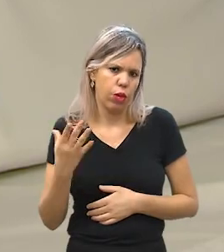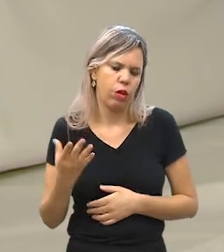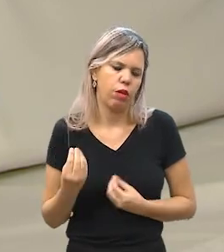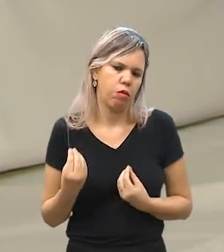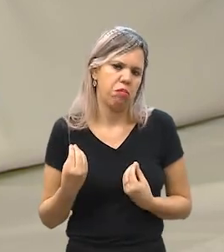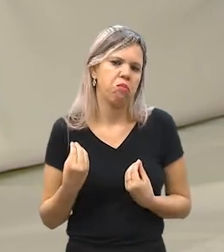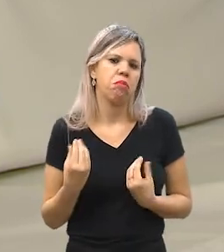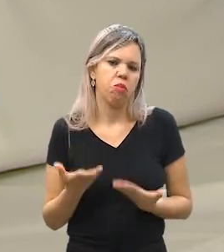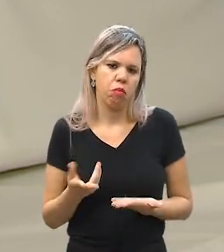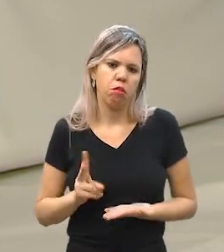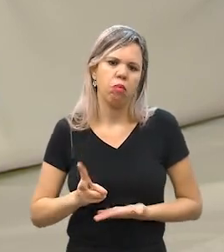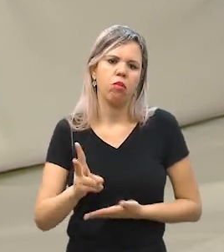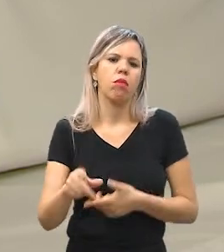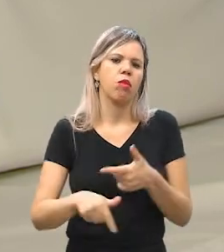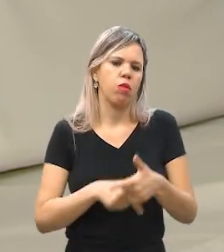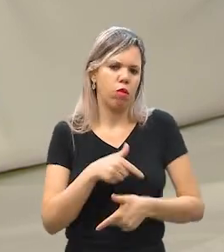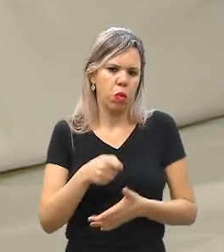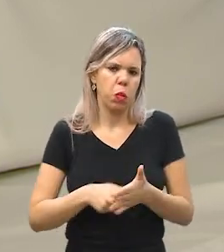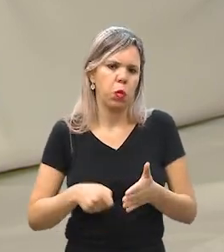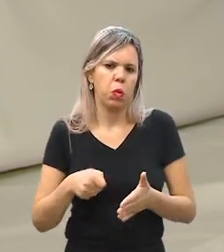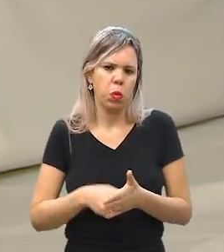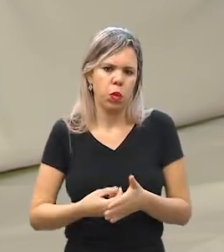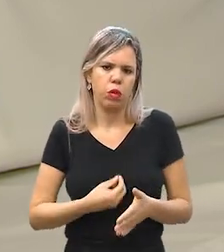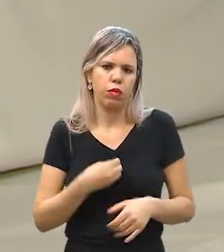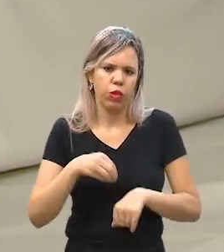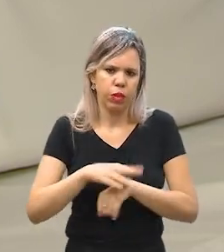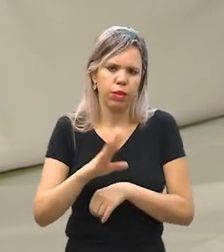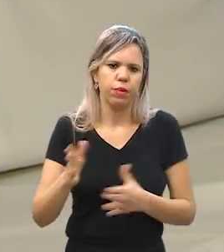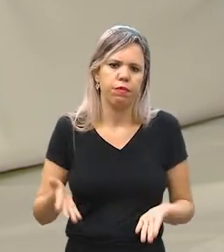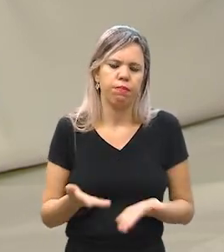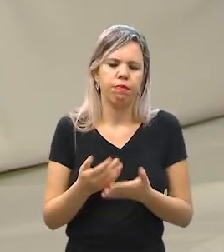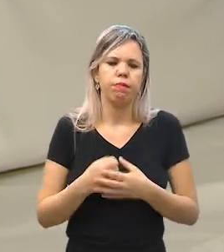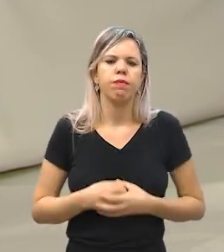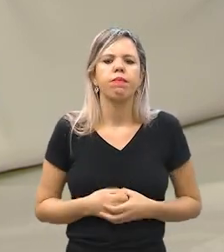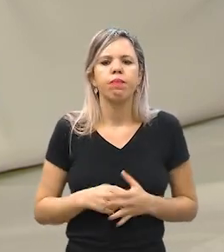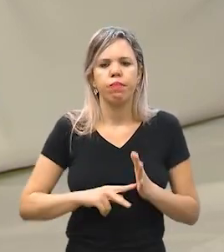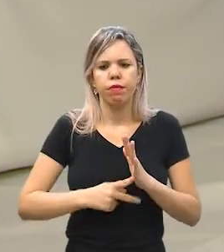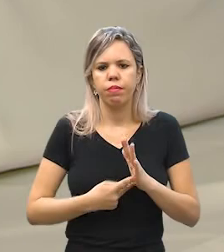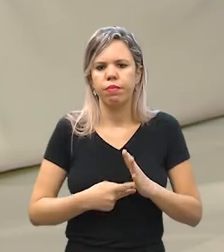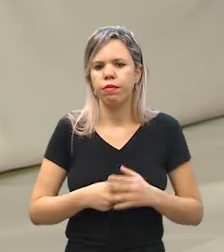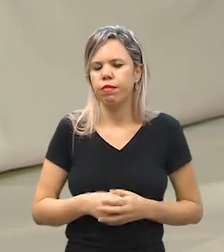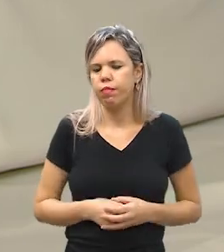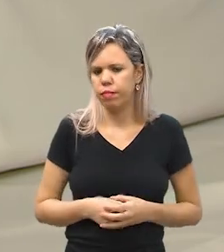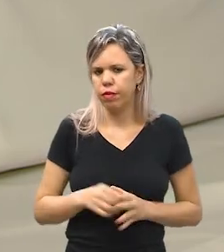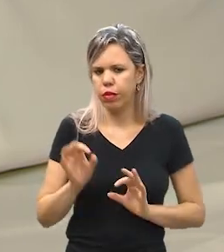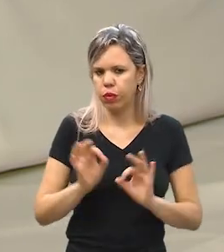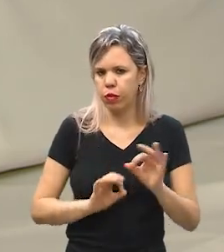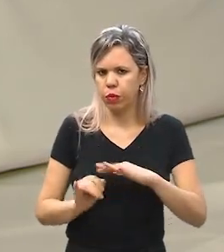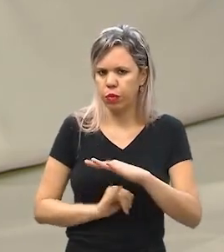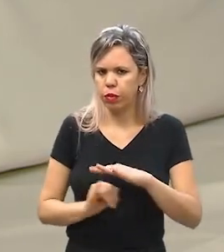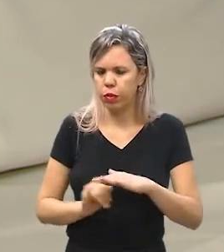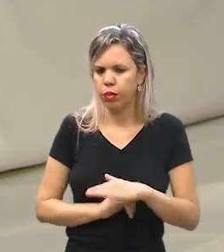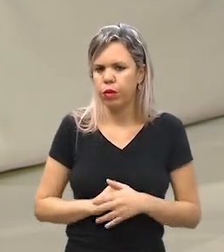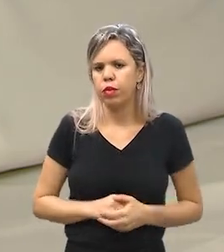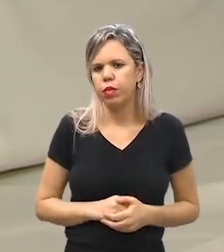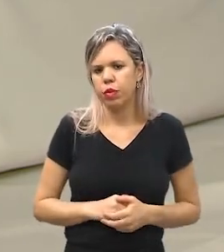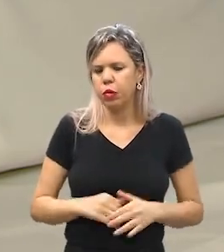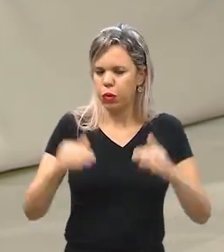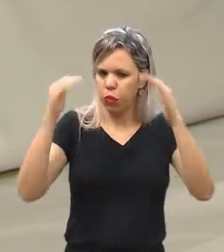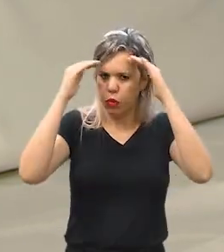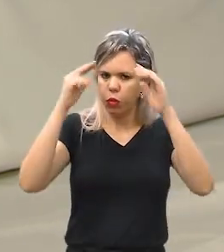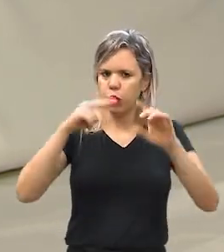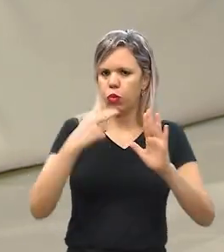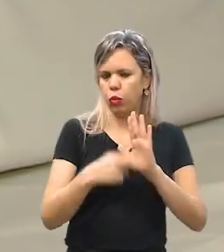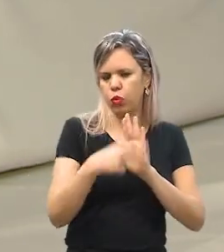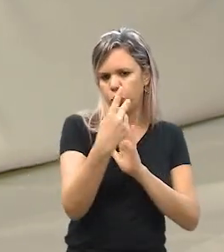estar continuando dando vida para esse sindicato, para essa organização. É honrar o nome